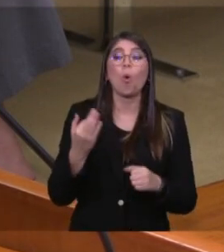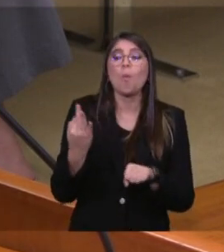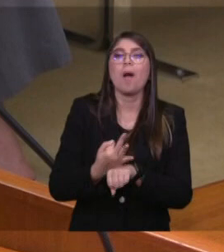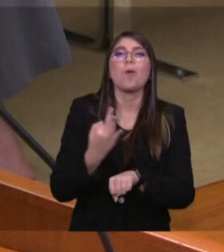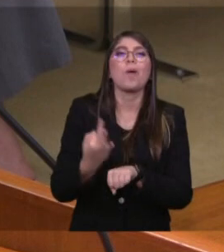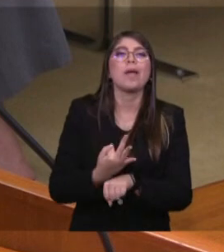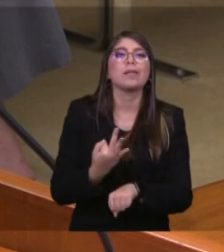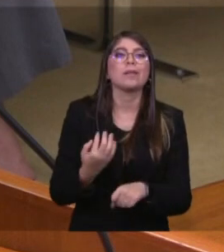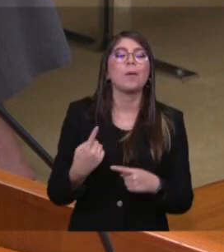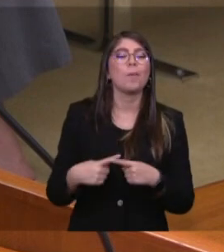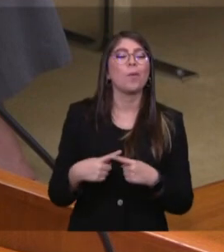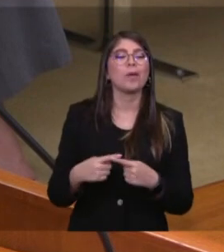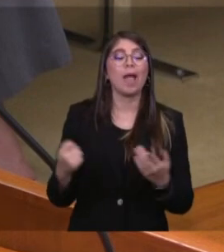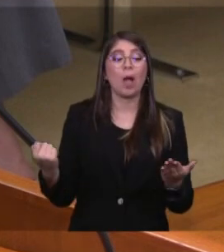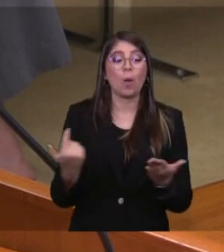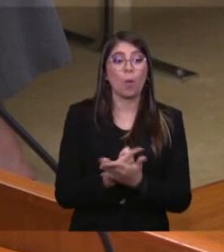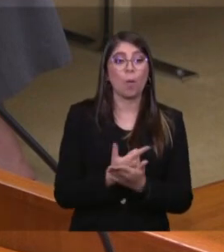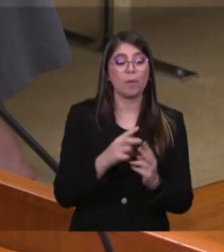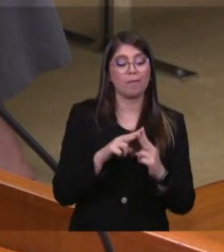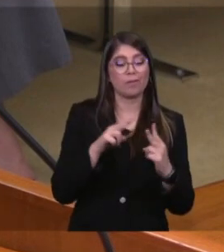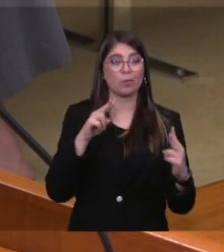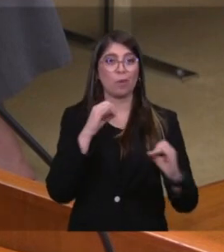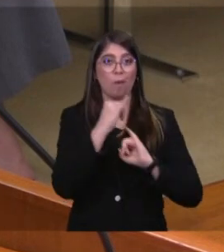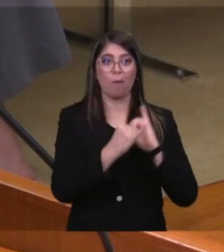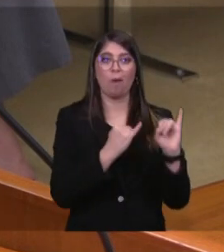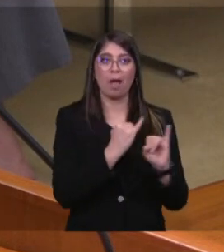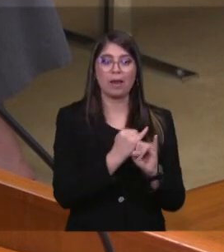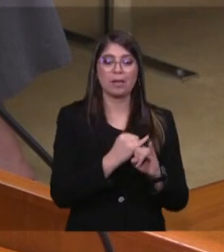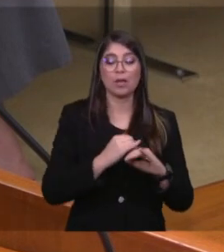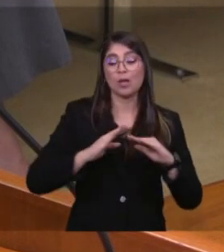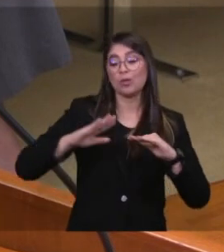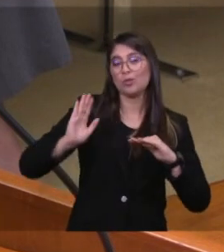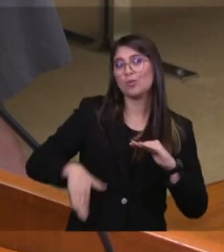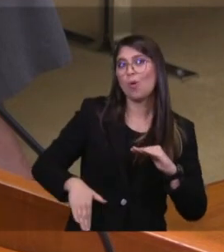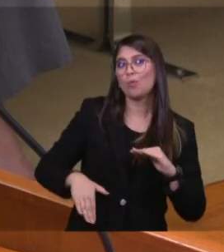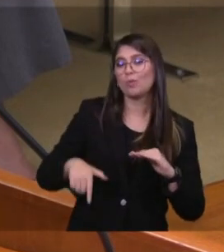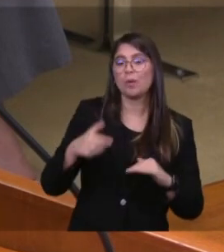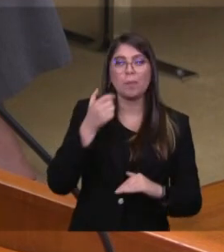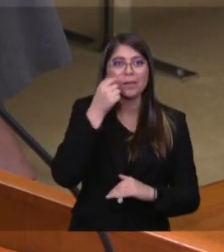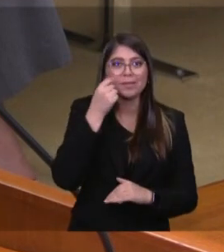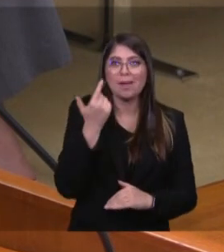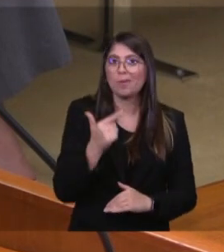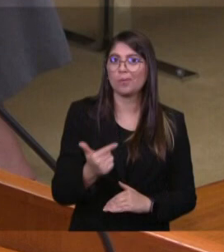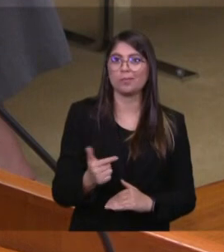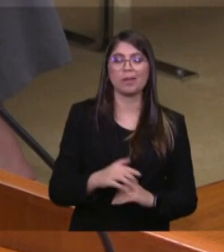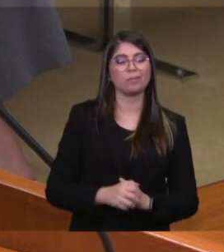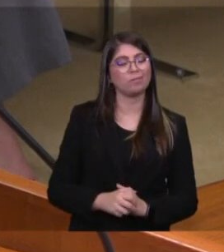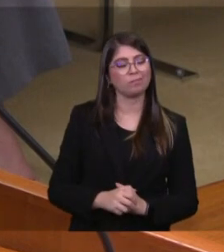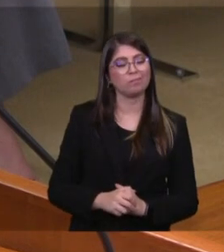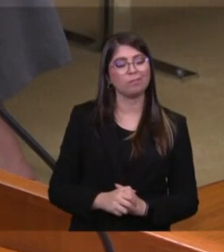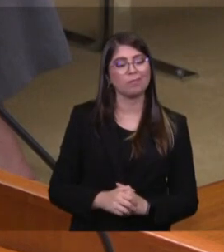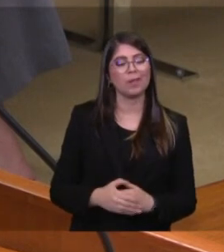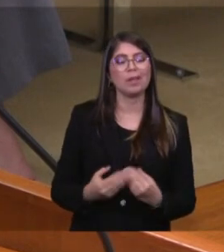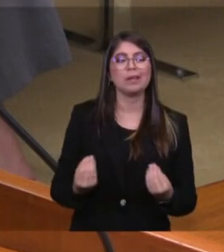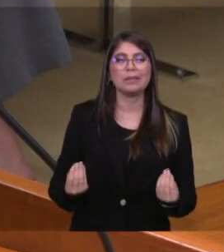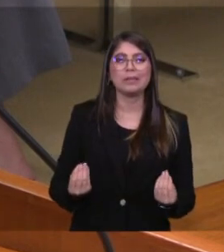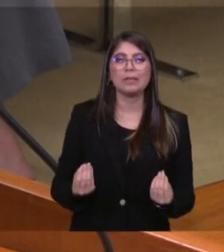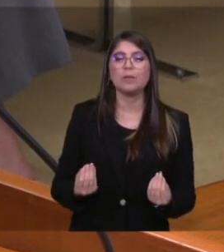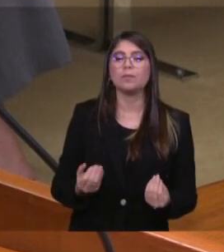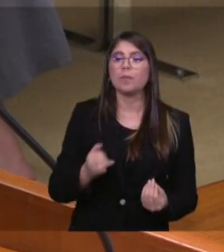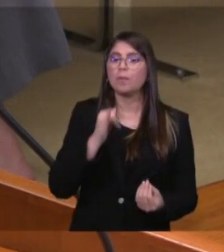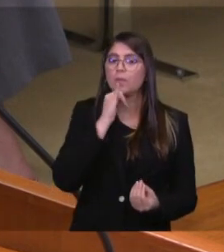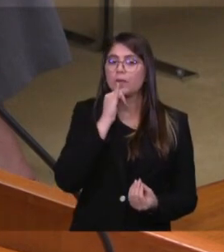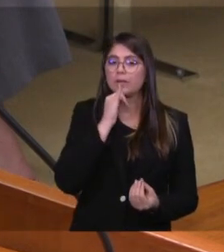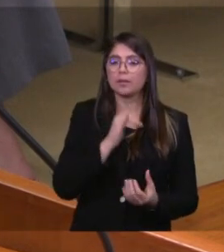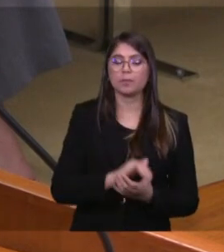compra à distância terá um desconto que eles não terão no presencial. E olha que a venda, a operação que se dá para aqueles que podem falar